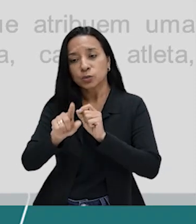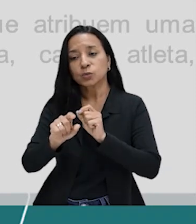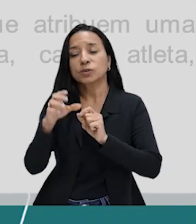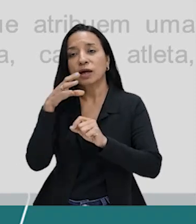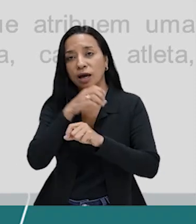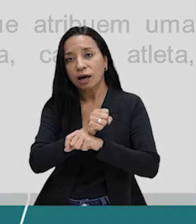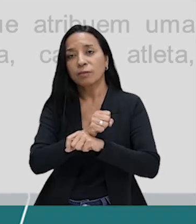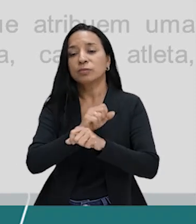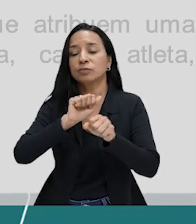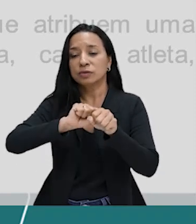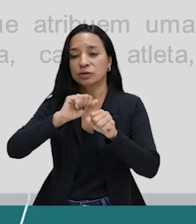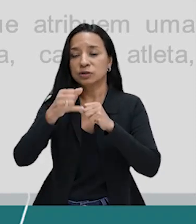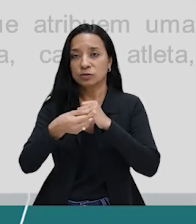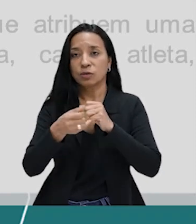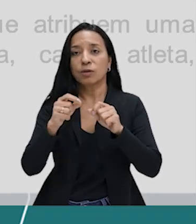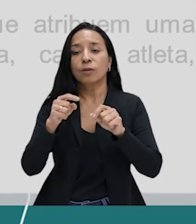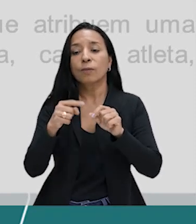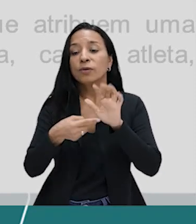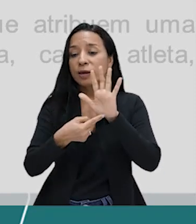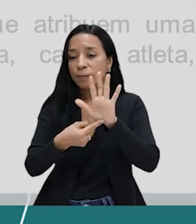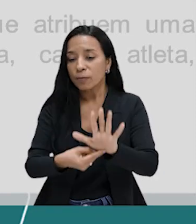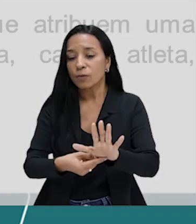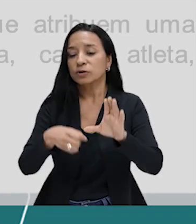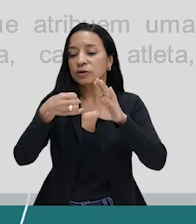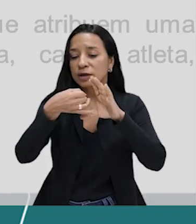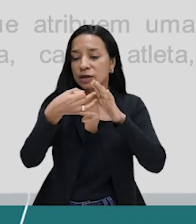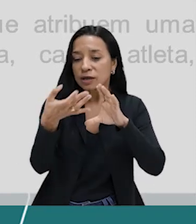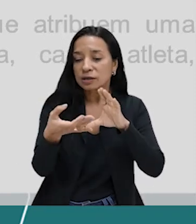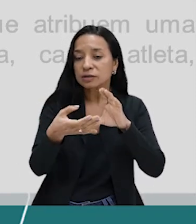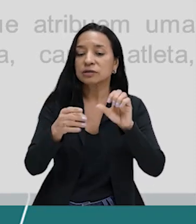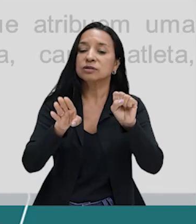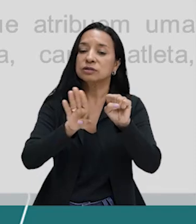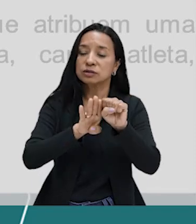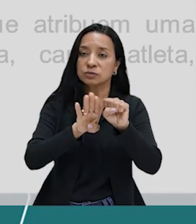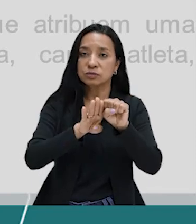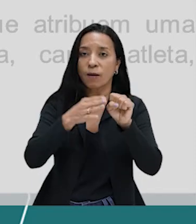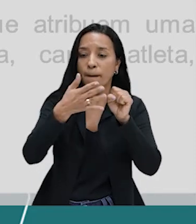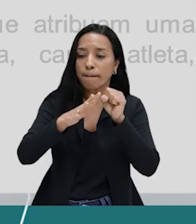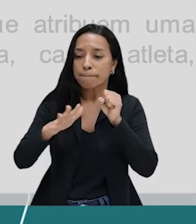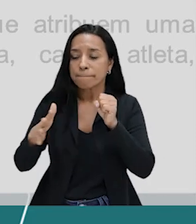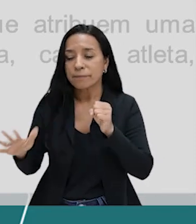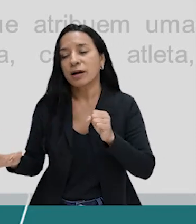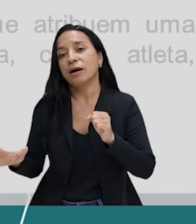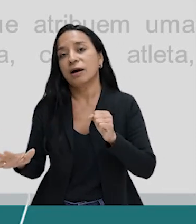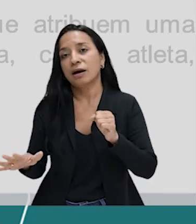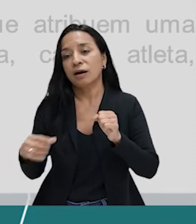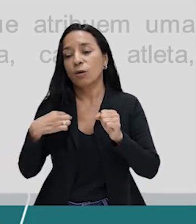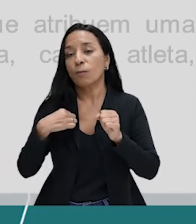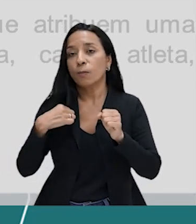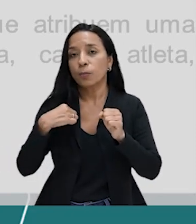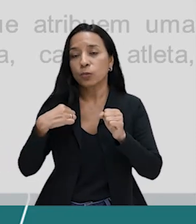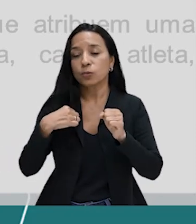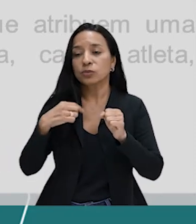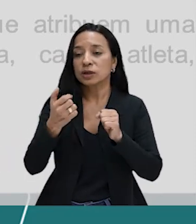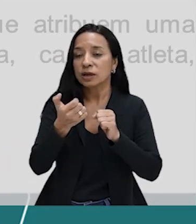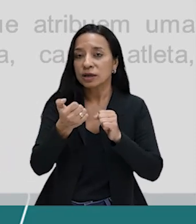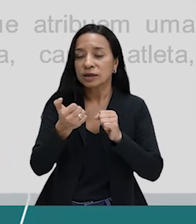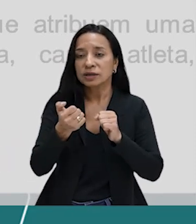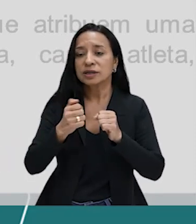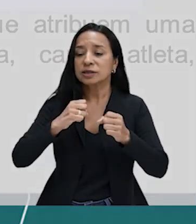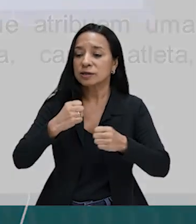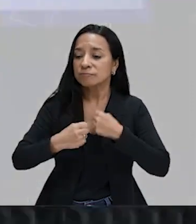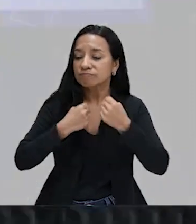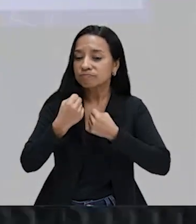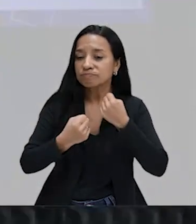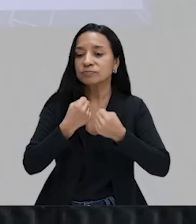porque atribuem uma característica a um substantivo, como mar, blusa, caneta, carro, atleta